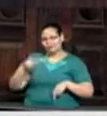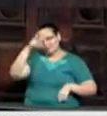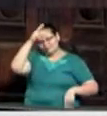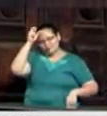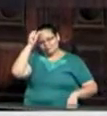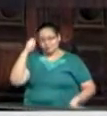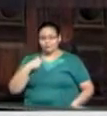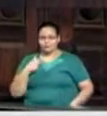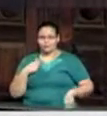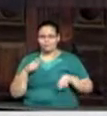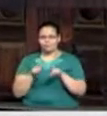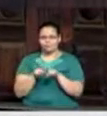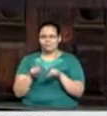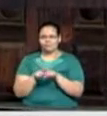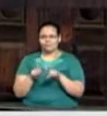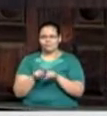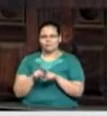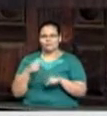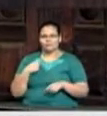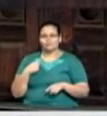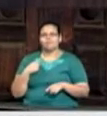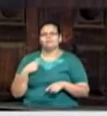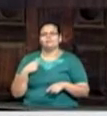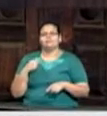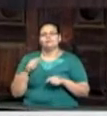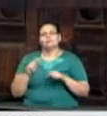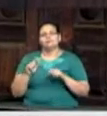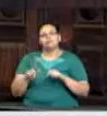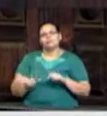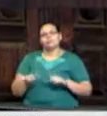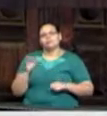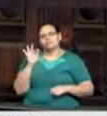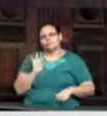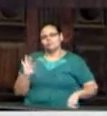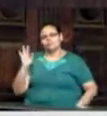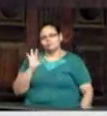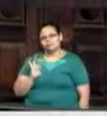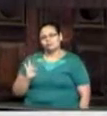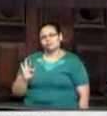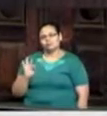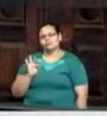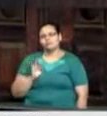público que sou, da Universidade Federal Fluminense, queria